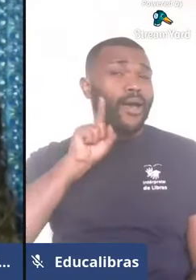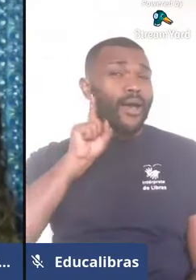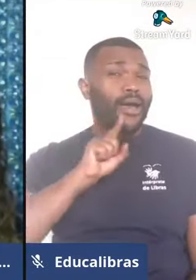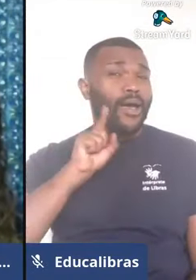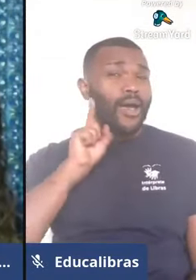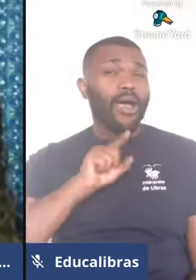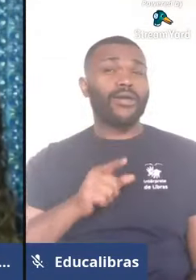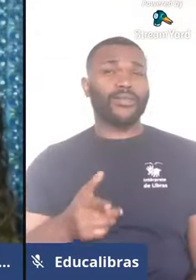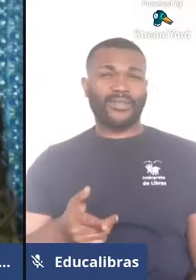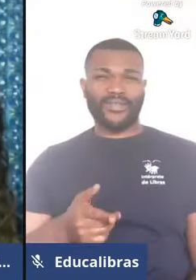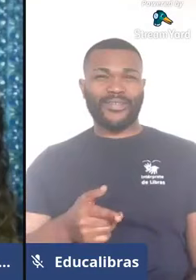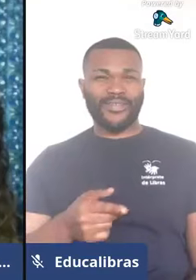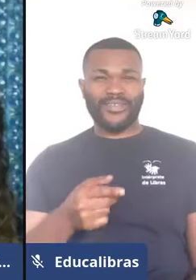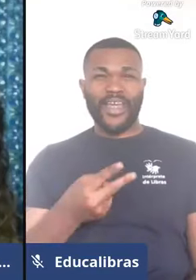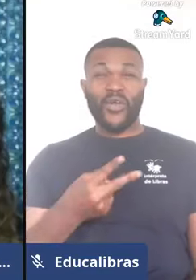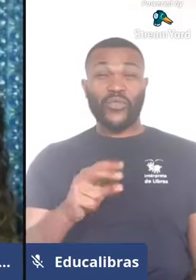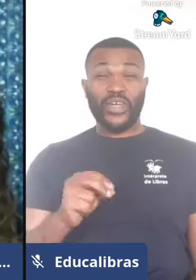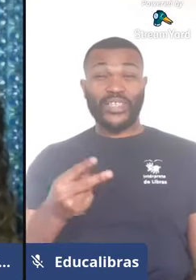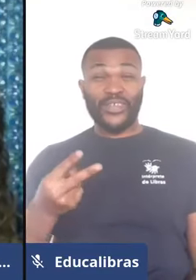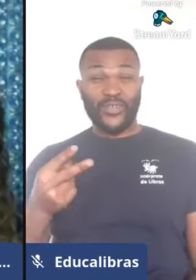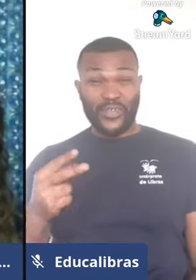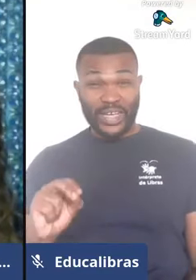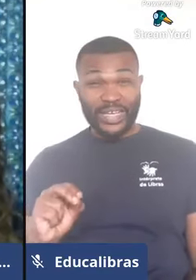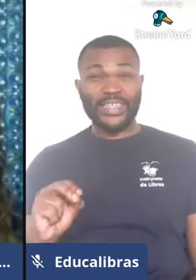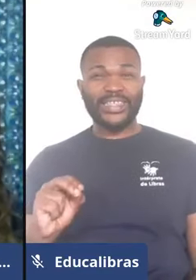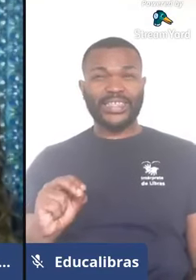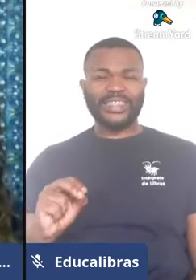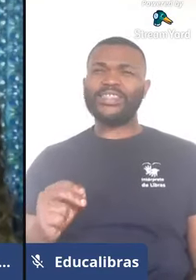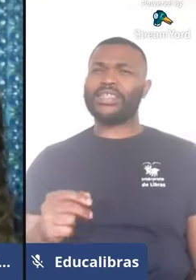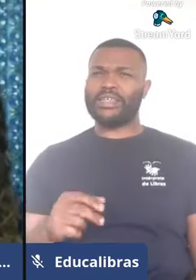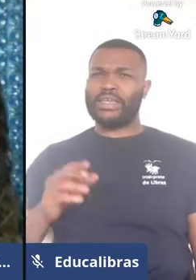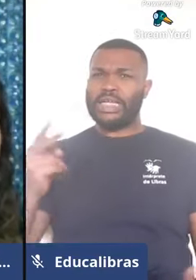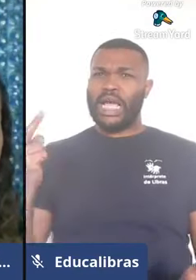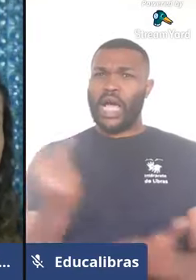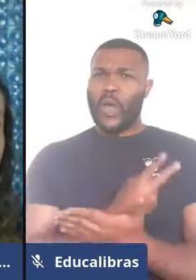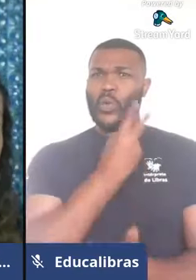2020 está chegando com a voadora no peito de todo mundo, inclusive em mim.